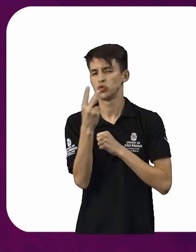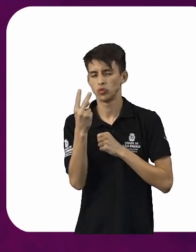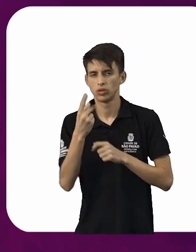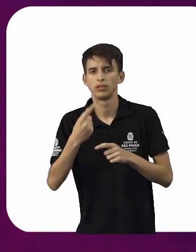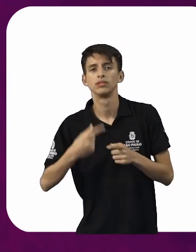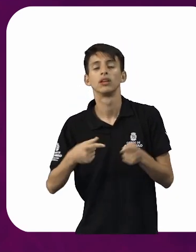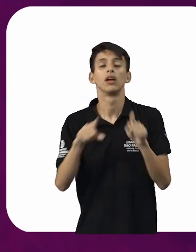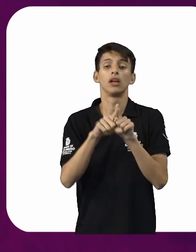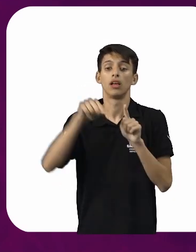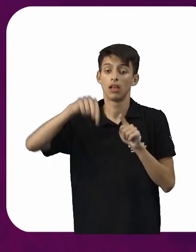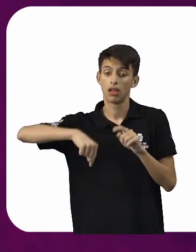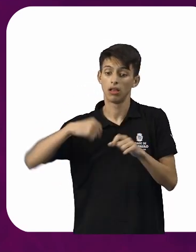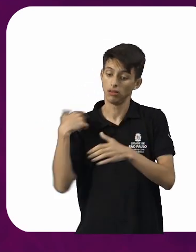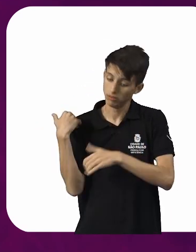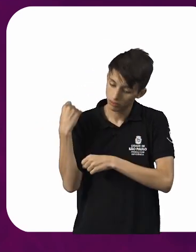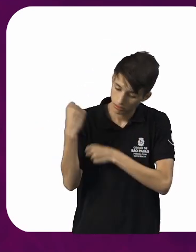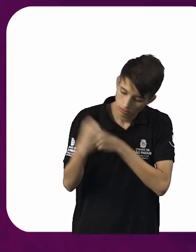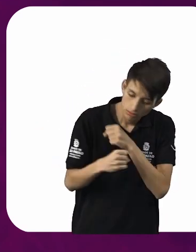2023, ainda hoje,